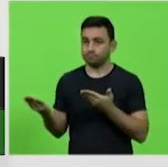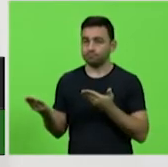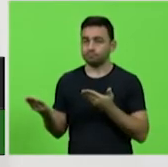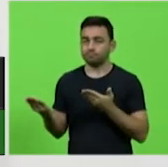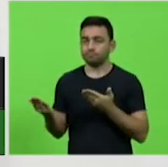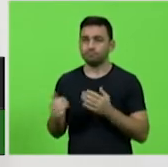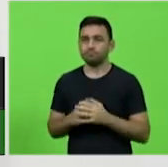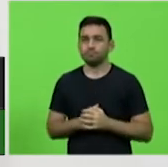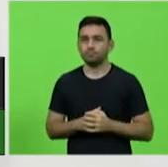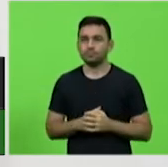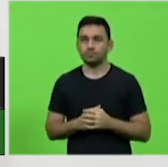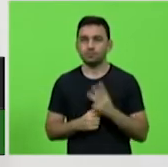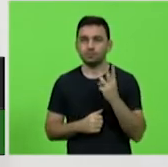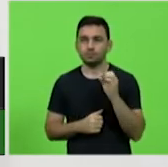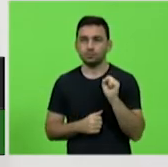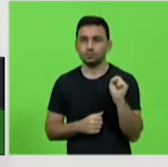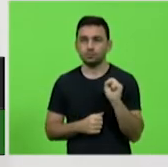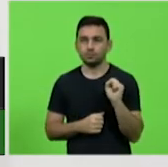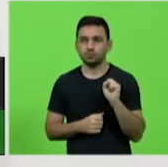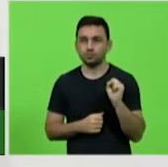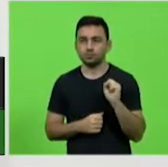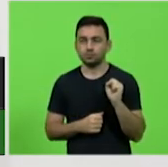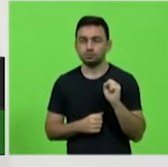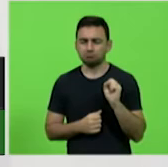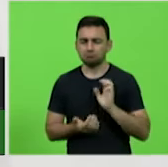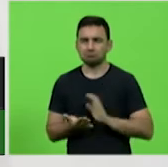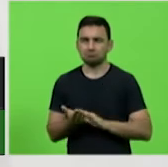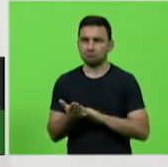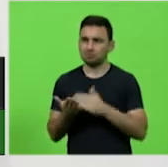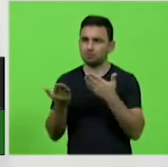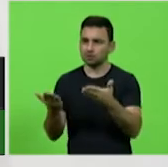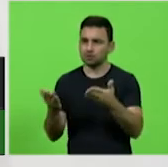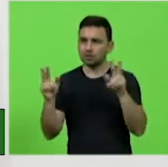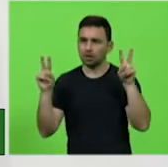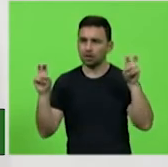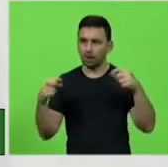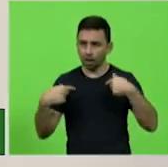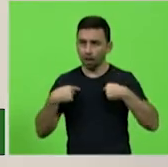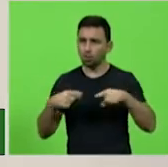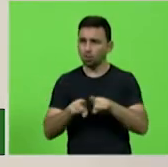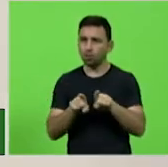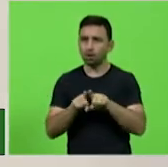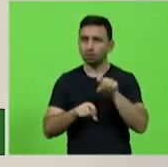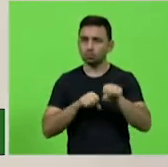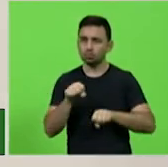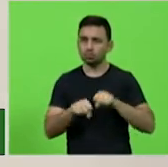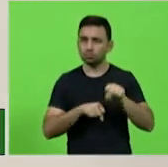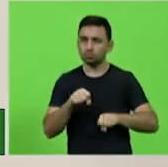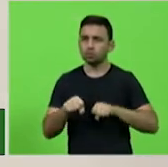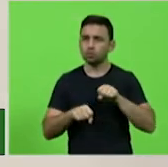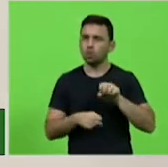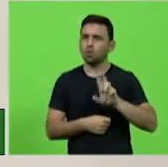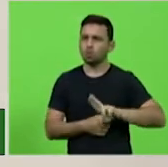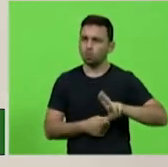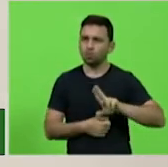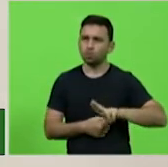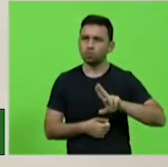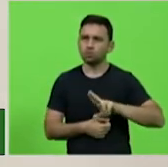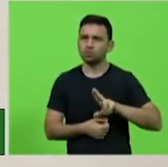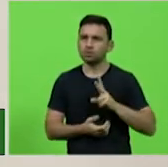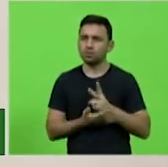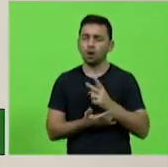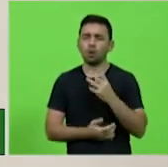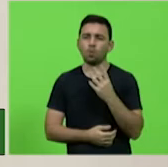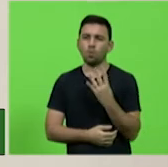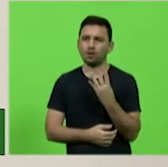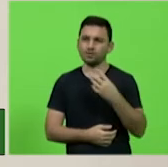Eu peço 30 segundos, deputado, e parabéns pelo assunto. Inclusive, eu sou ciclista que faço o uso de parte da